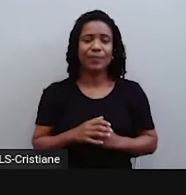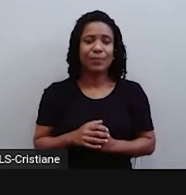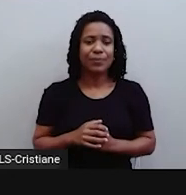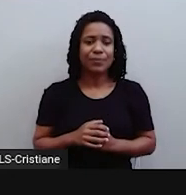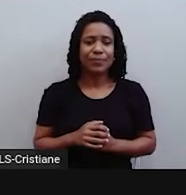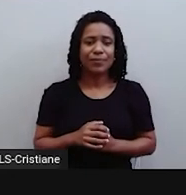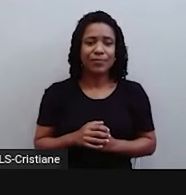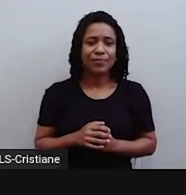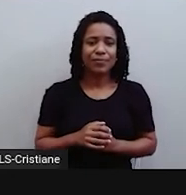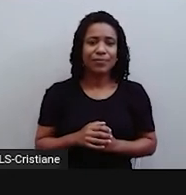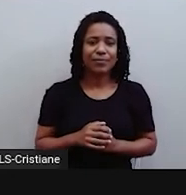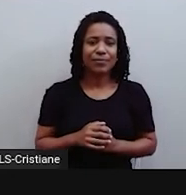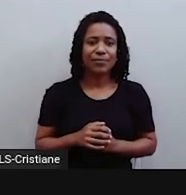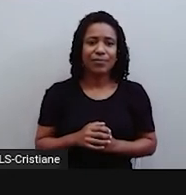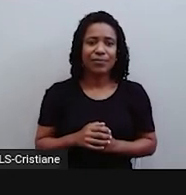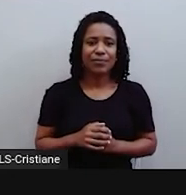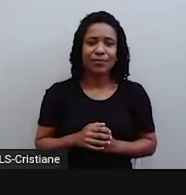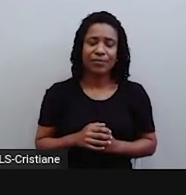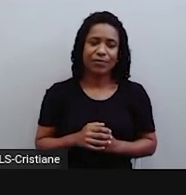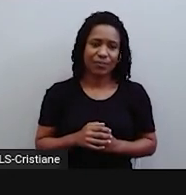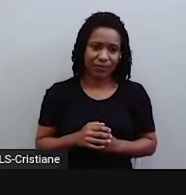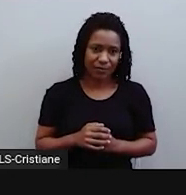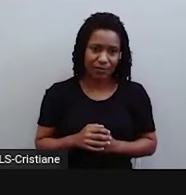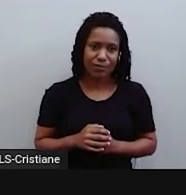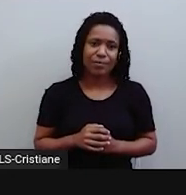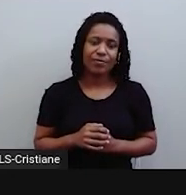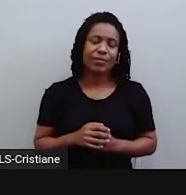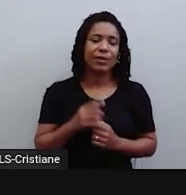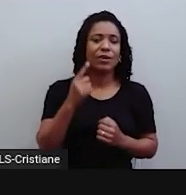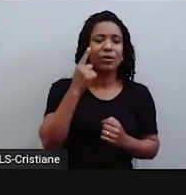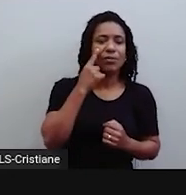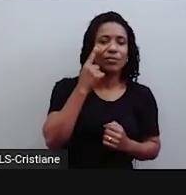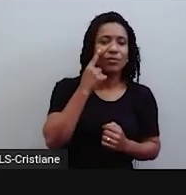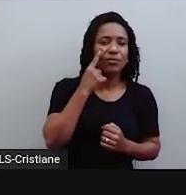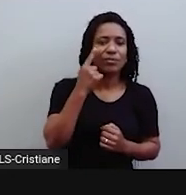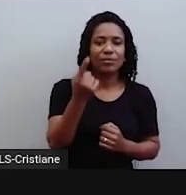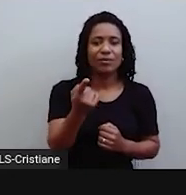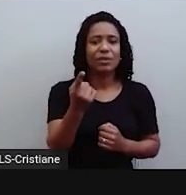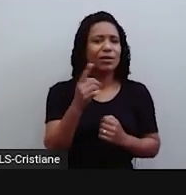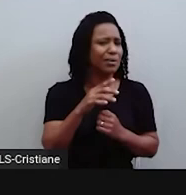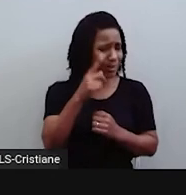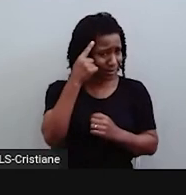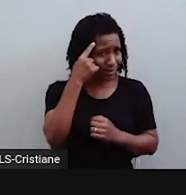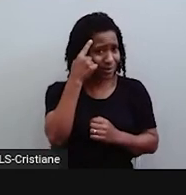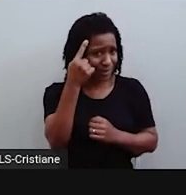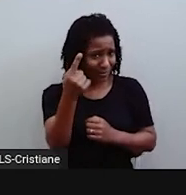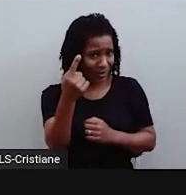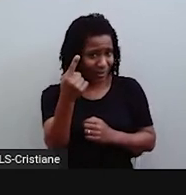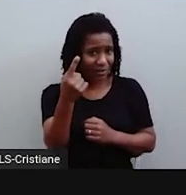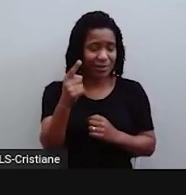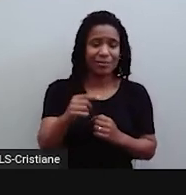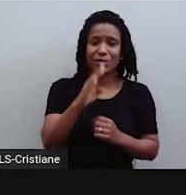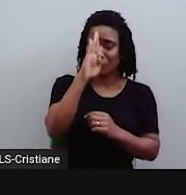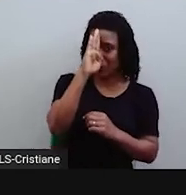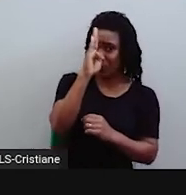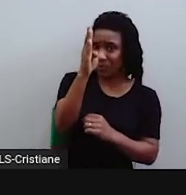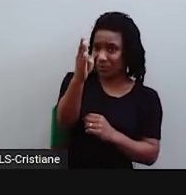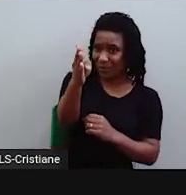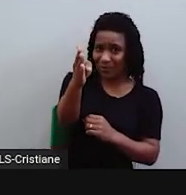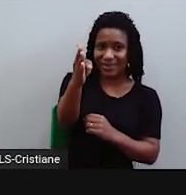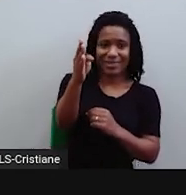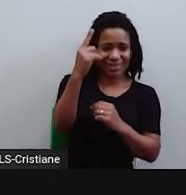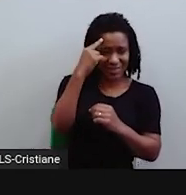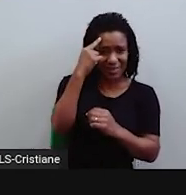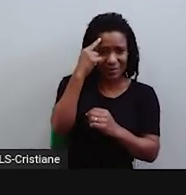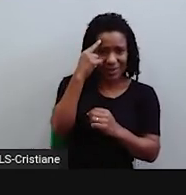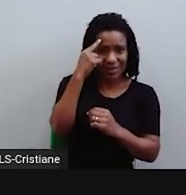que para encontrar, né, onde é que estava, né, Jesus Cristo, foi seguindo a estrela, né, de Belém. E aí